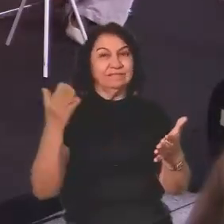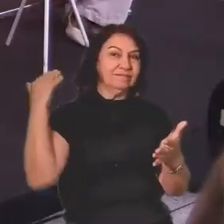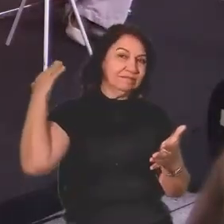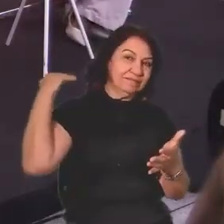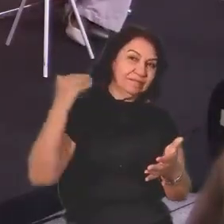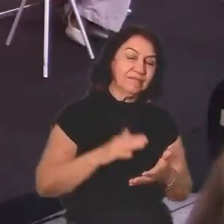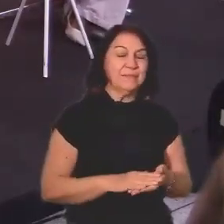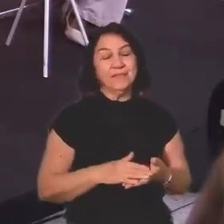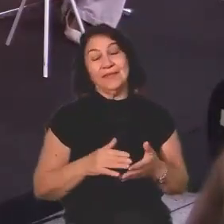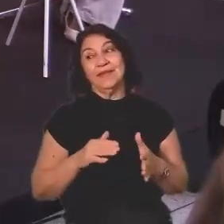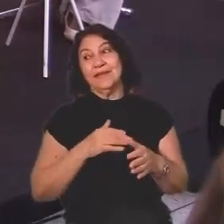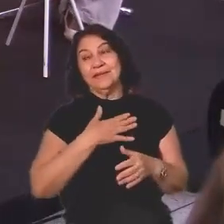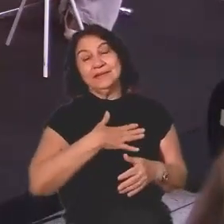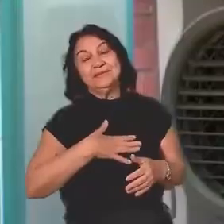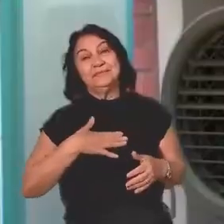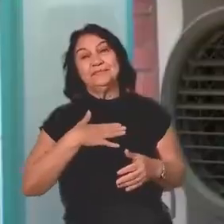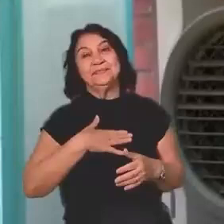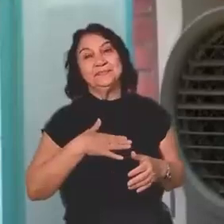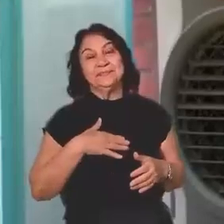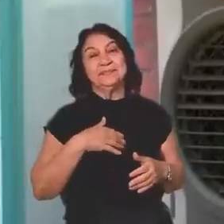Eu gostaria de ter